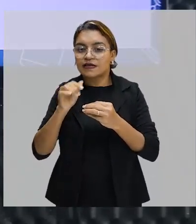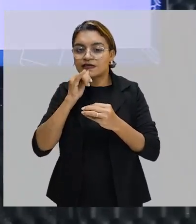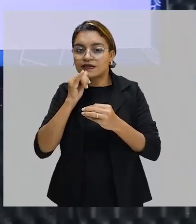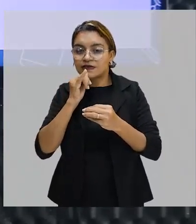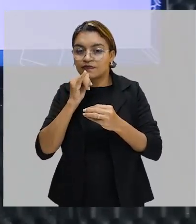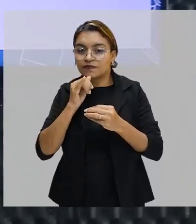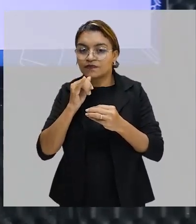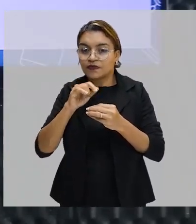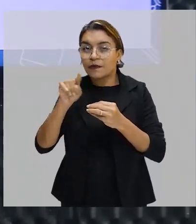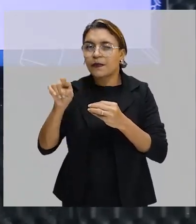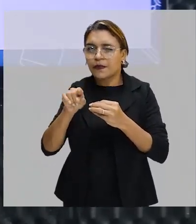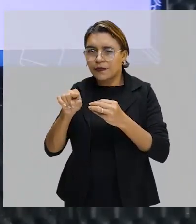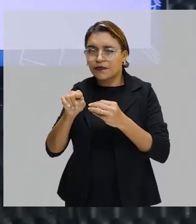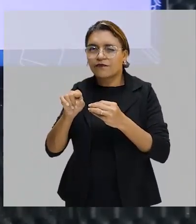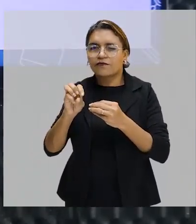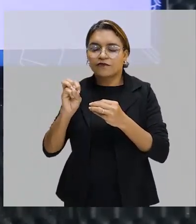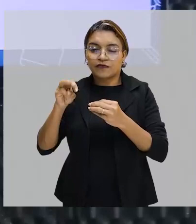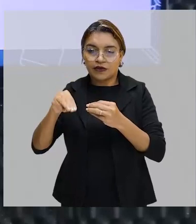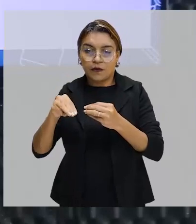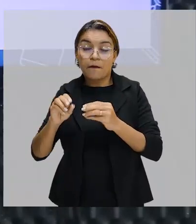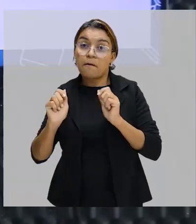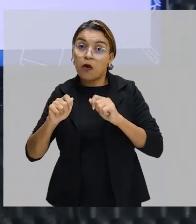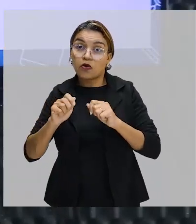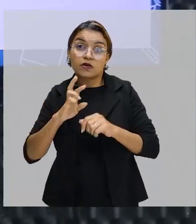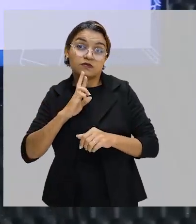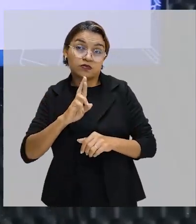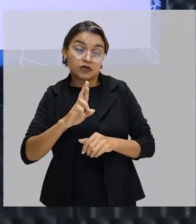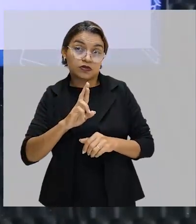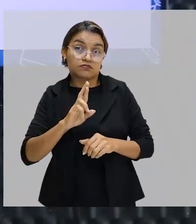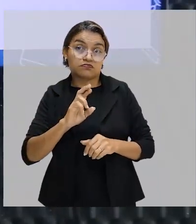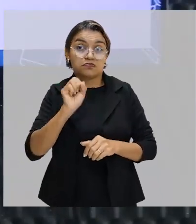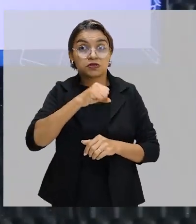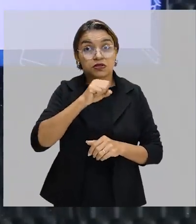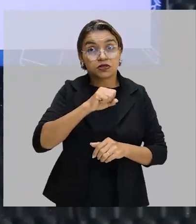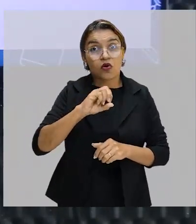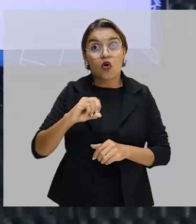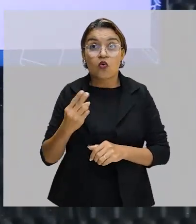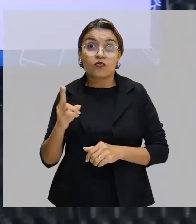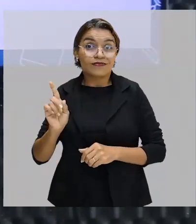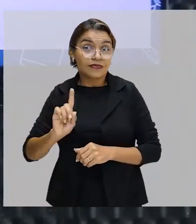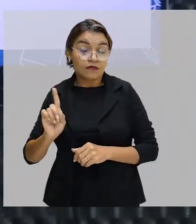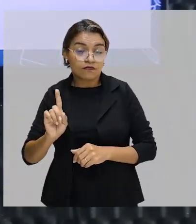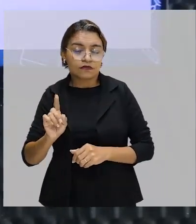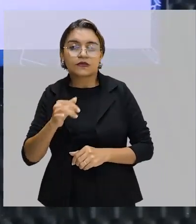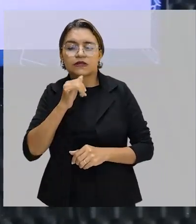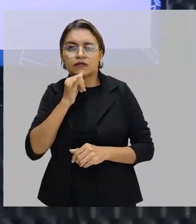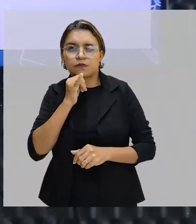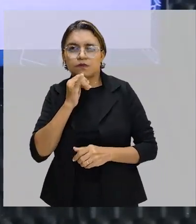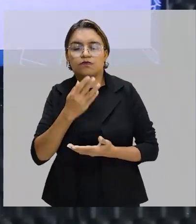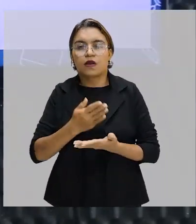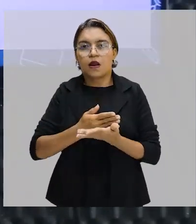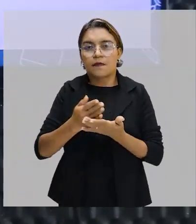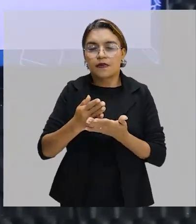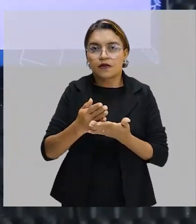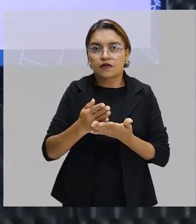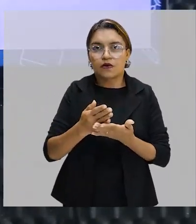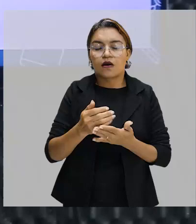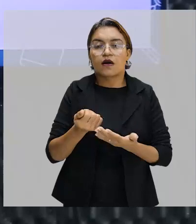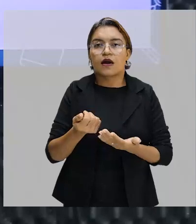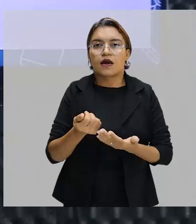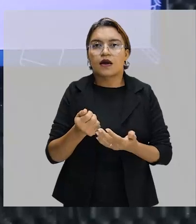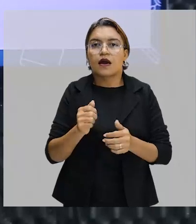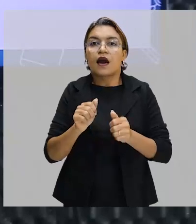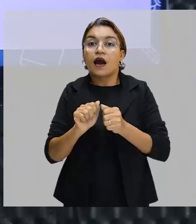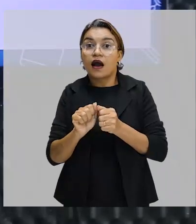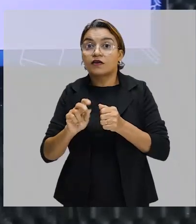uma resposta afirmativa ou uma resposta negativa. Sempre lembrando, você começa pelo advérbio, sim ou